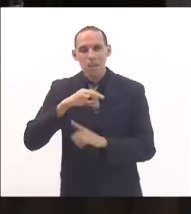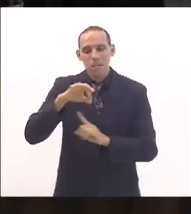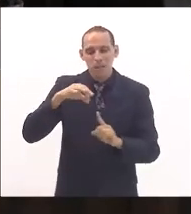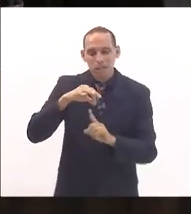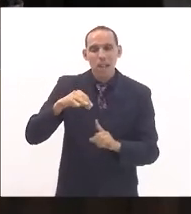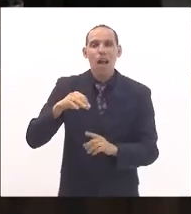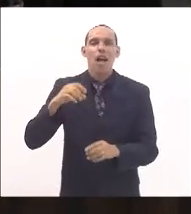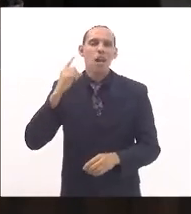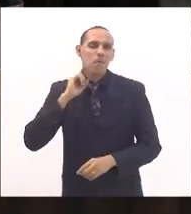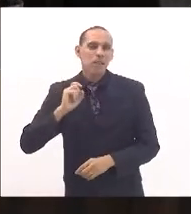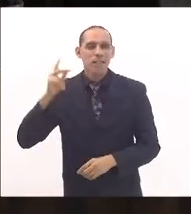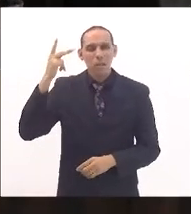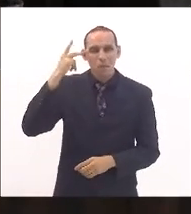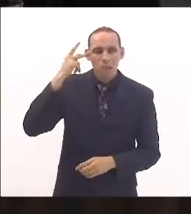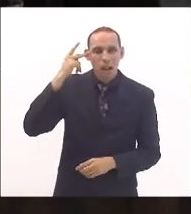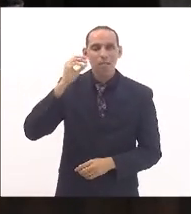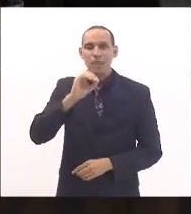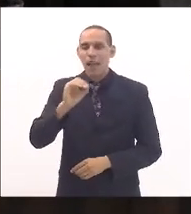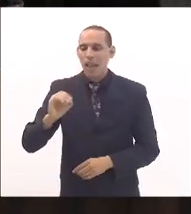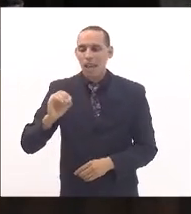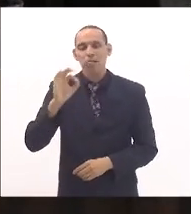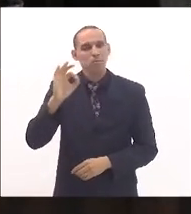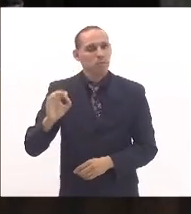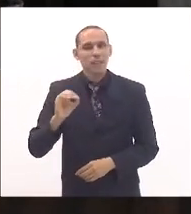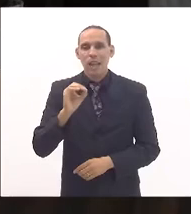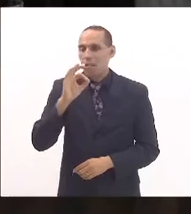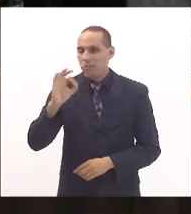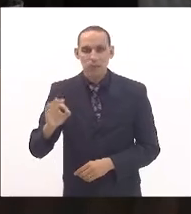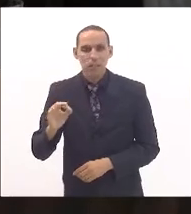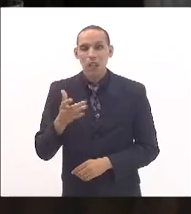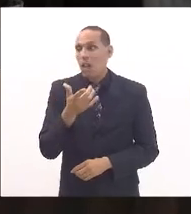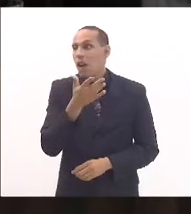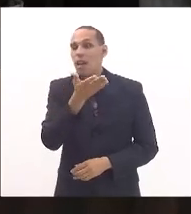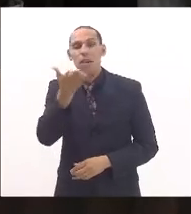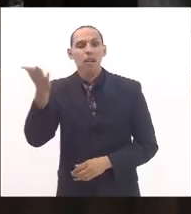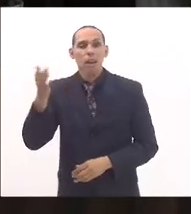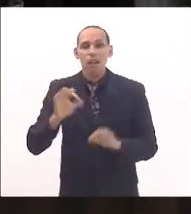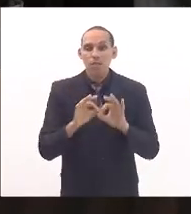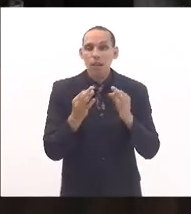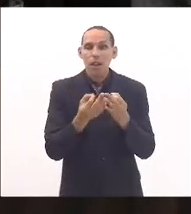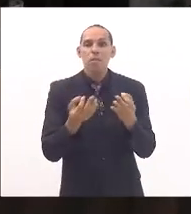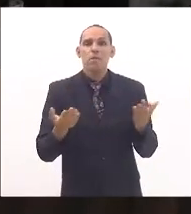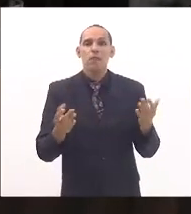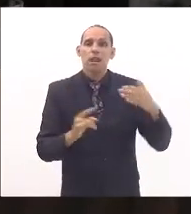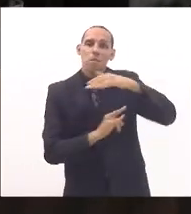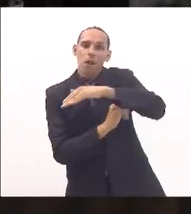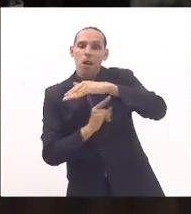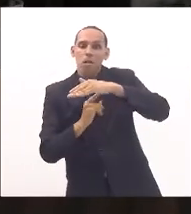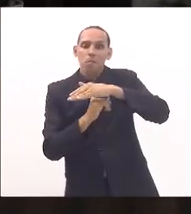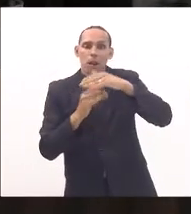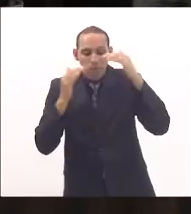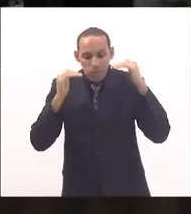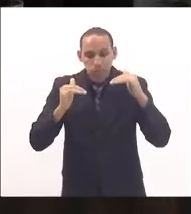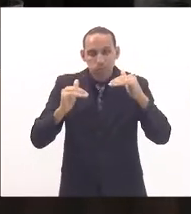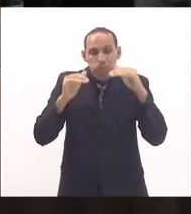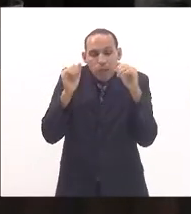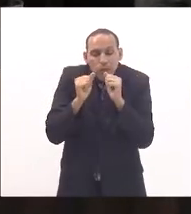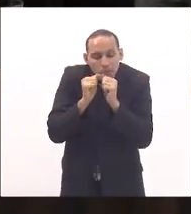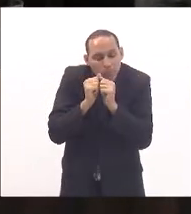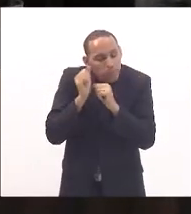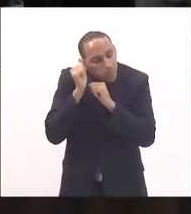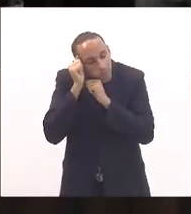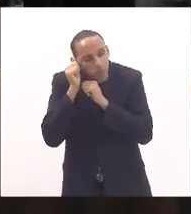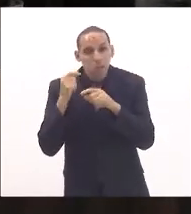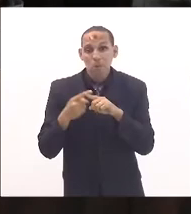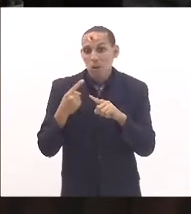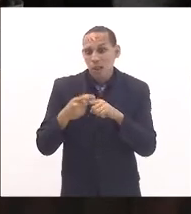Paulo. E a gente tem aqui, ó, essas famílias todas dormindo embaixo das marquises aí, é fruto disso. De uma política que não tem a atração de